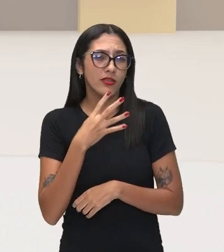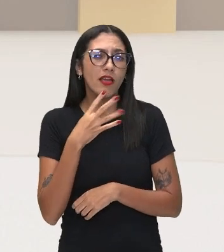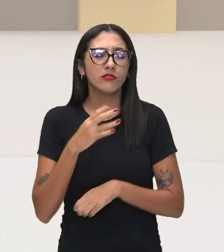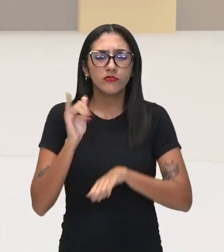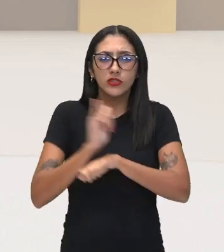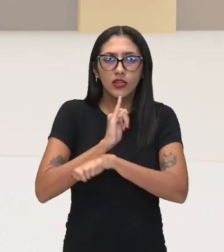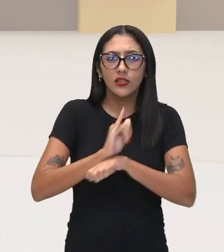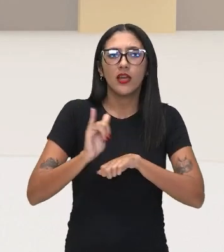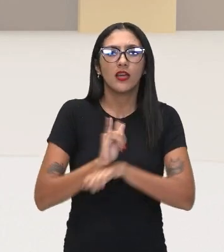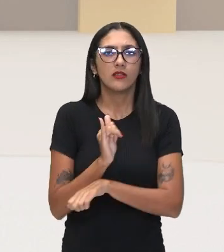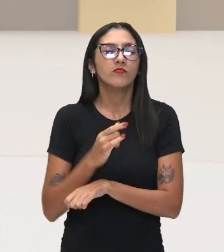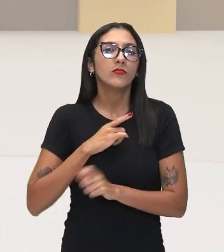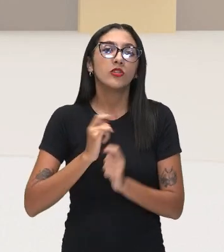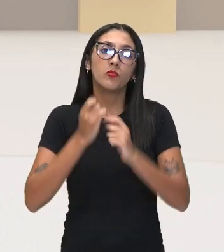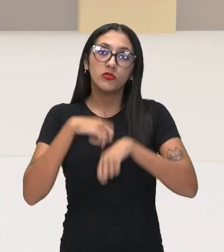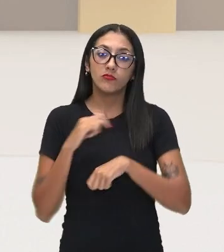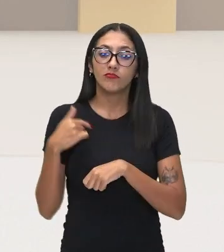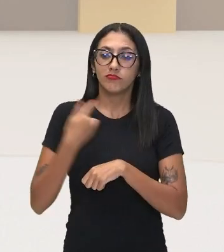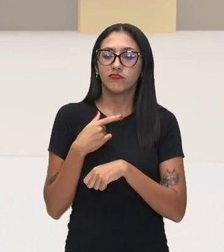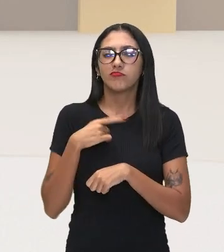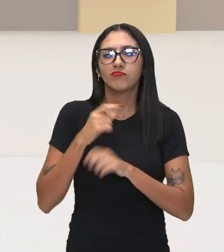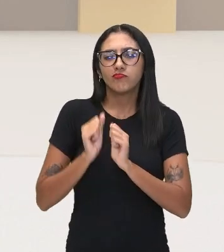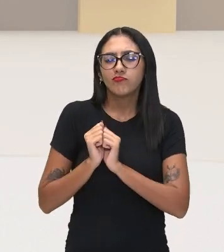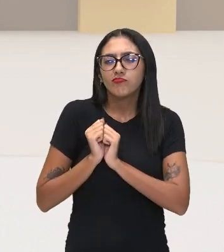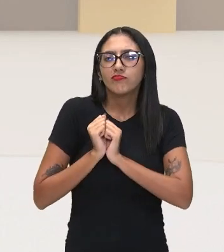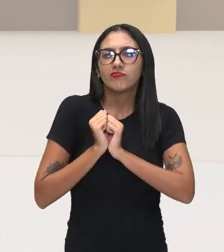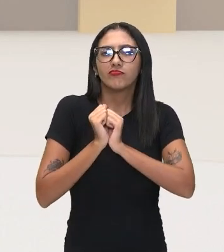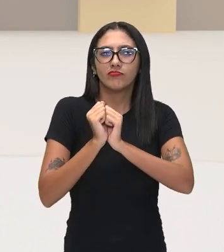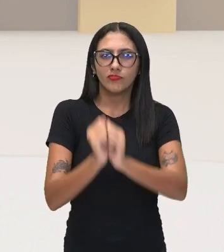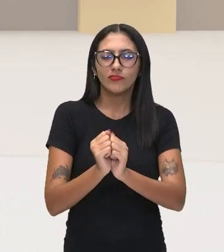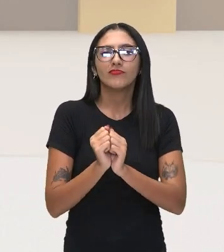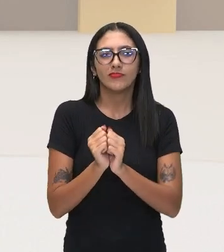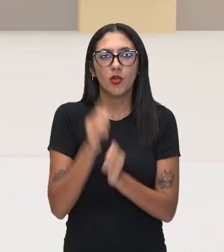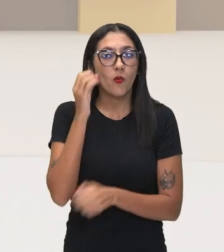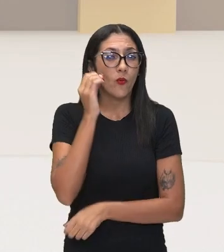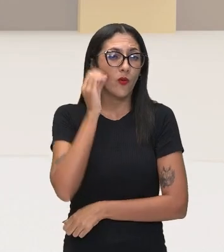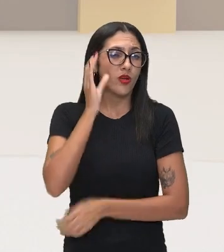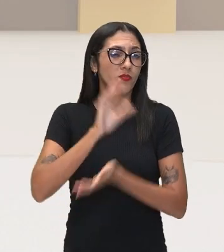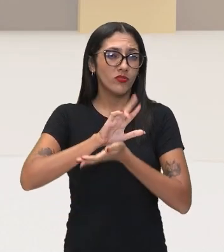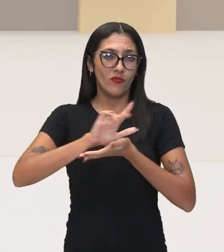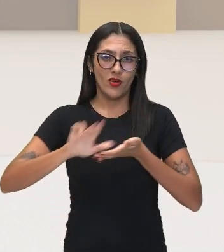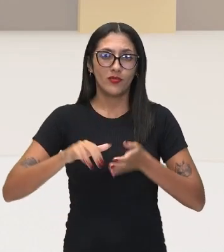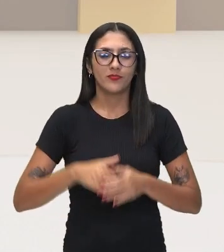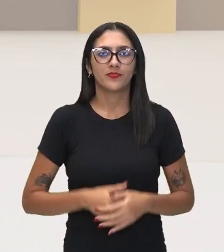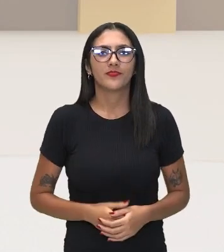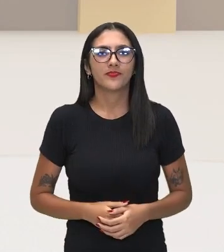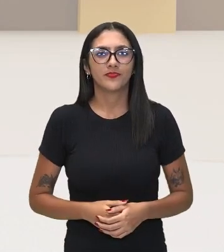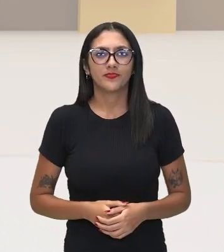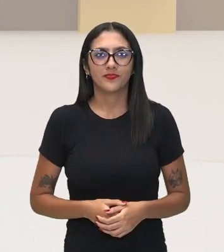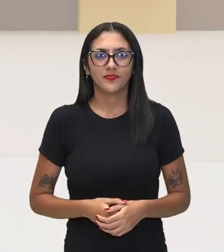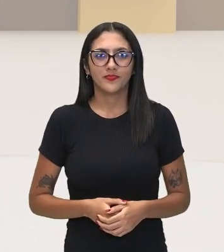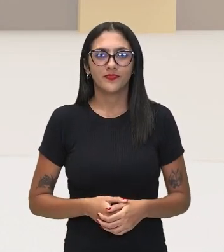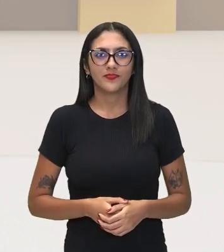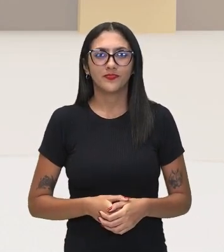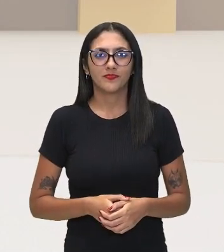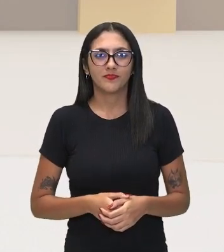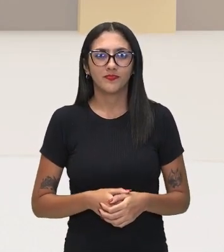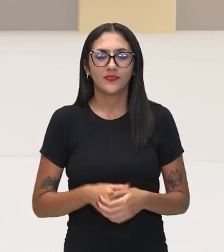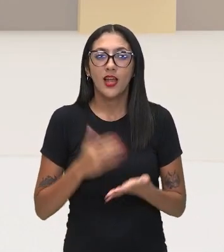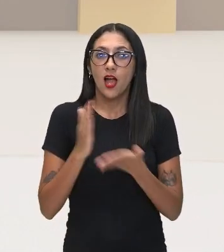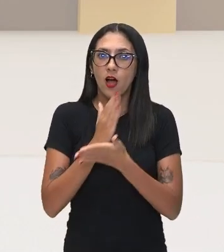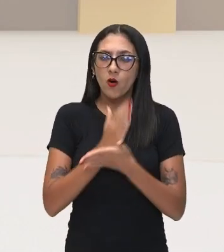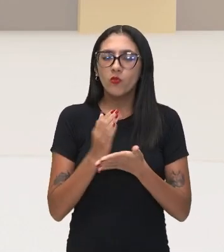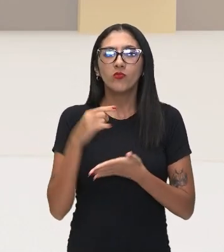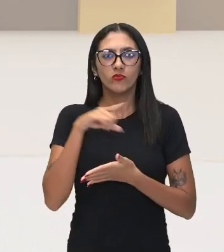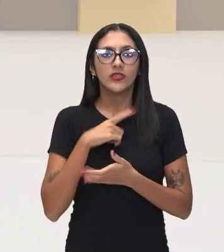e que a gente possa seguir junto aí nessa jornada, né? Nesse momento de conhecimento, tá bom? Porque pode ter até alguns que estão